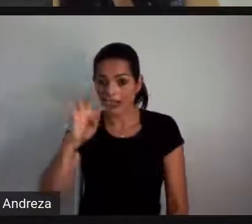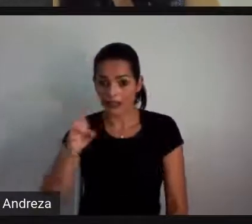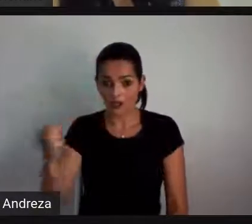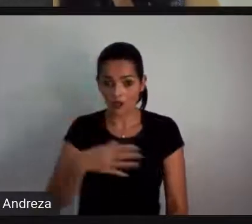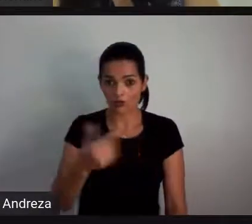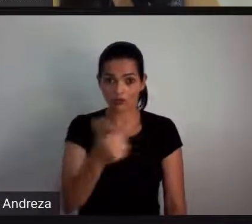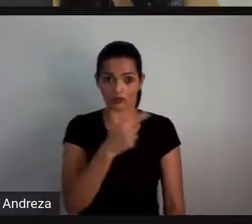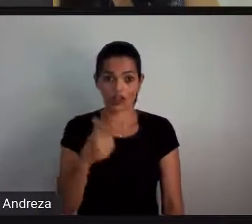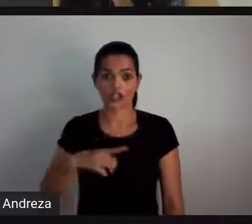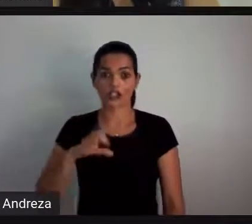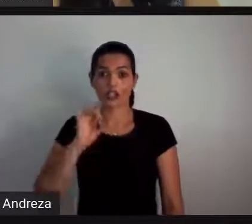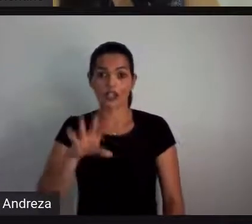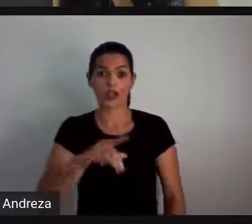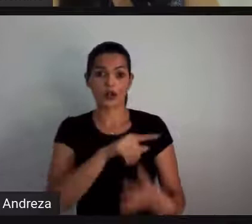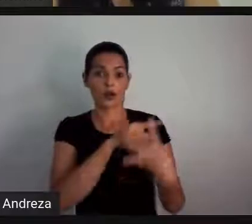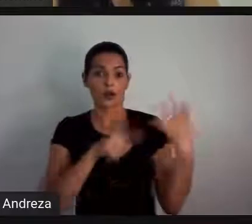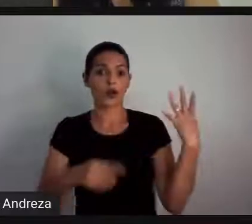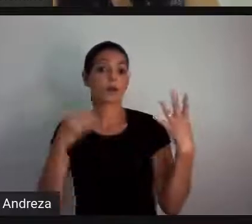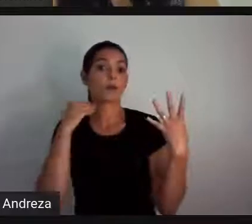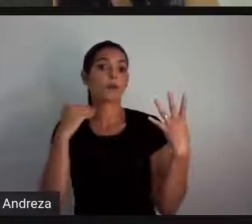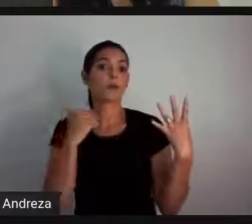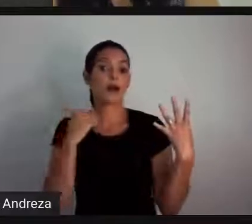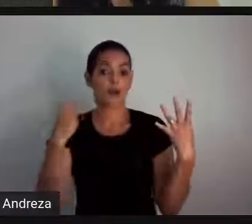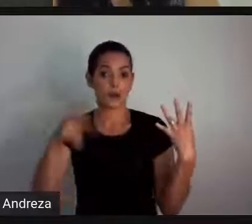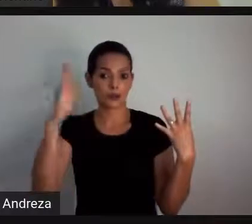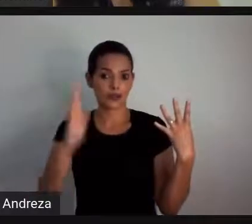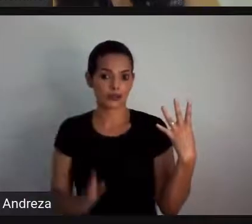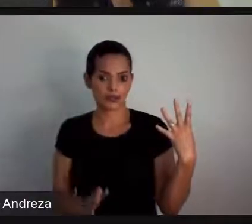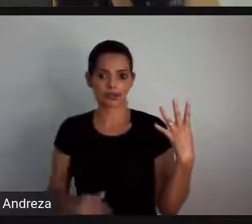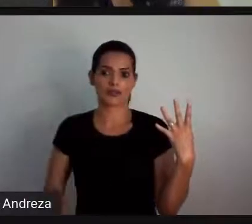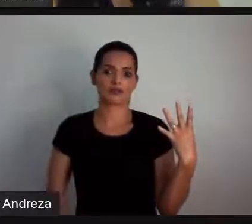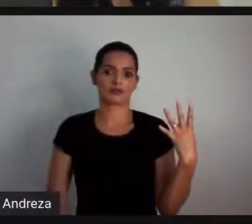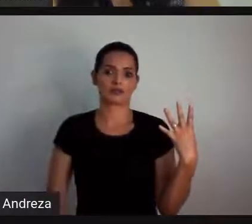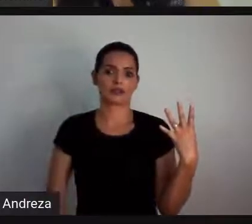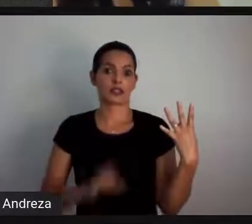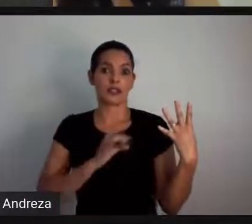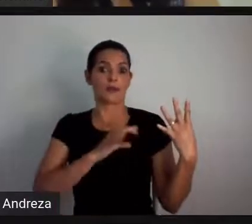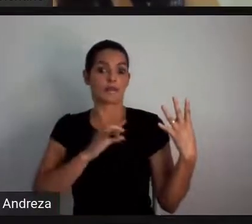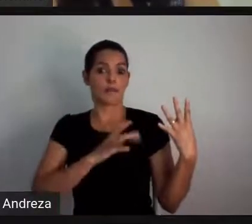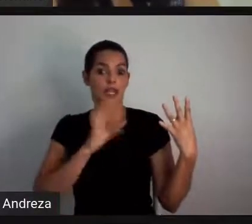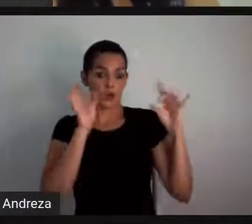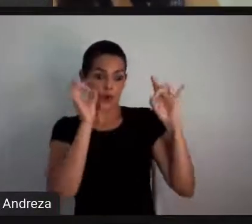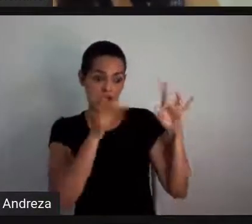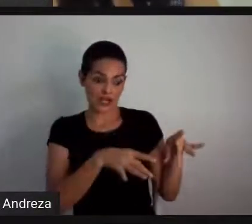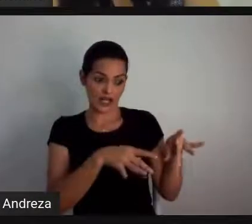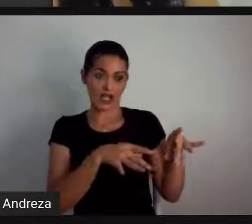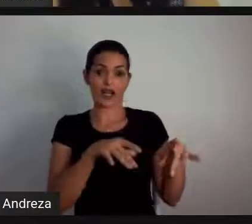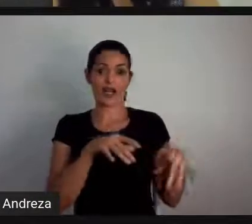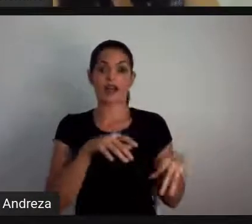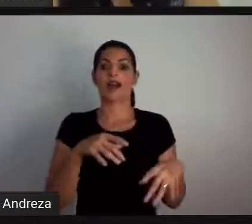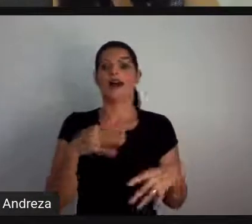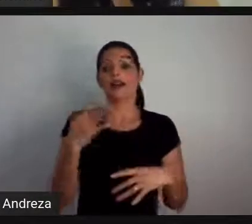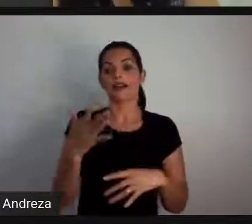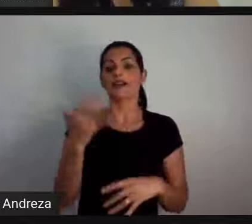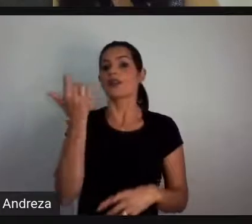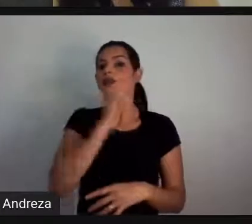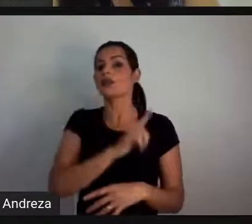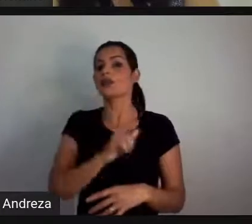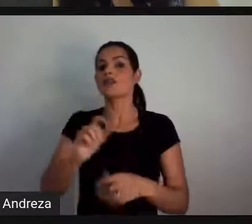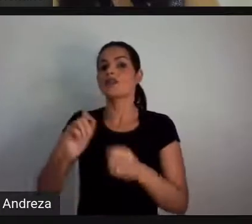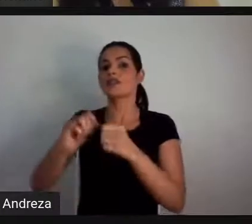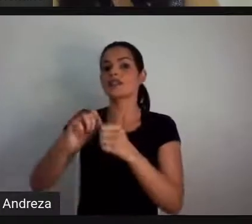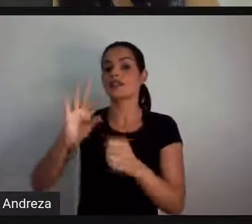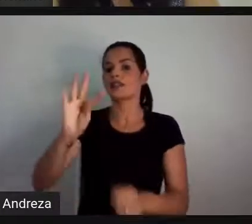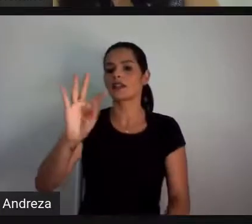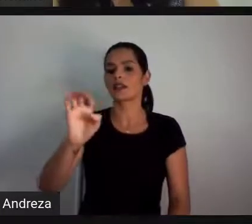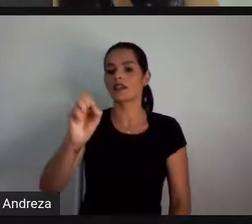né, dos 4 grandes bancos brasileiros, né, de ir para uma corretora de valores, né, então, de ir para o Tesouro, né, que é super seguro também,